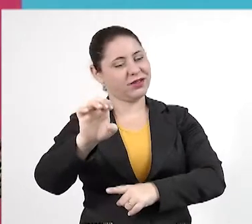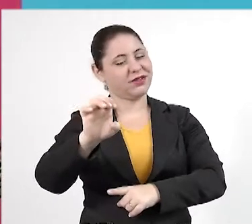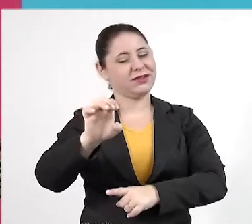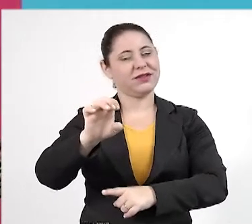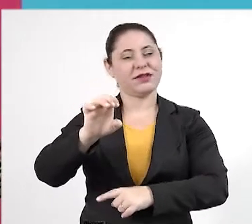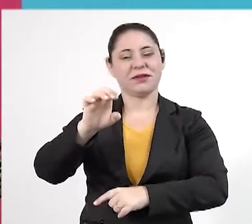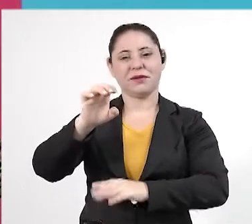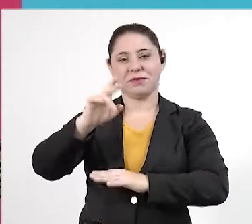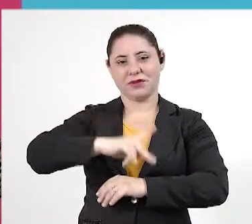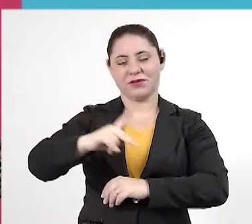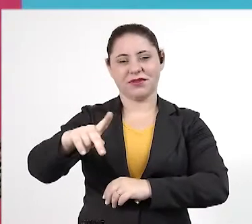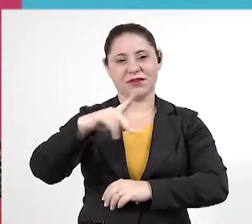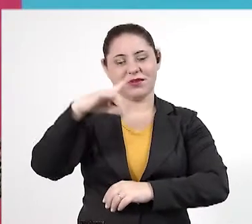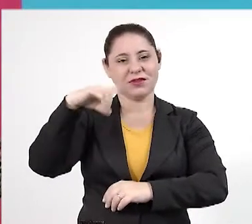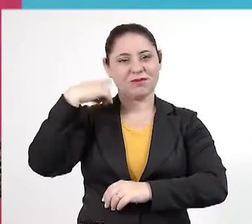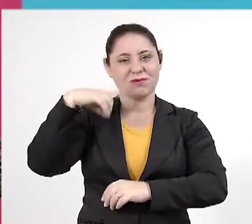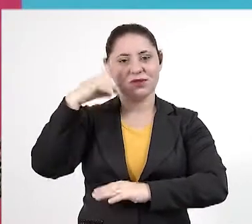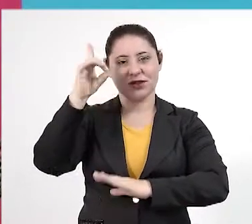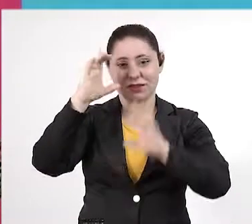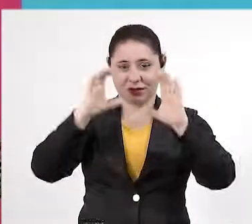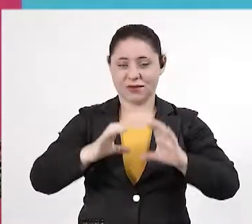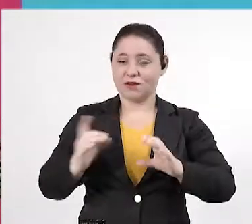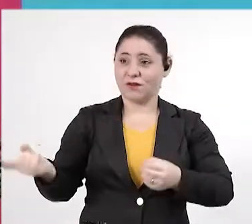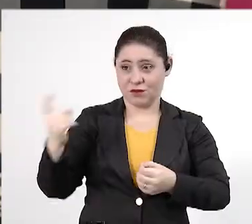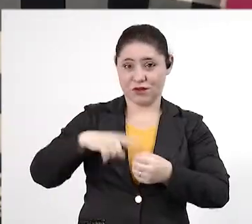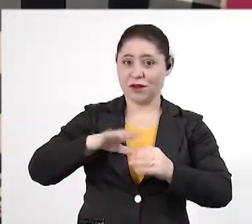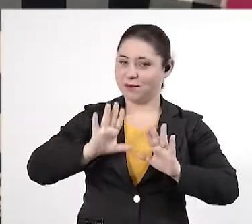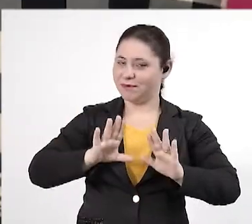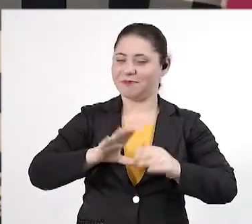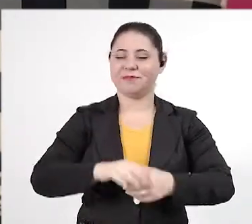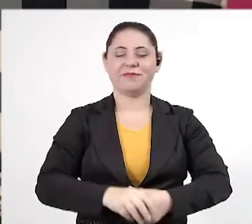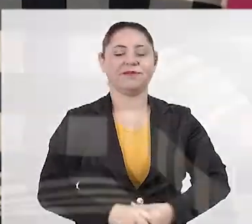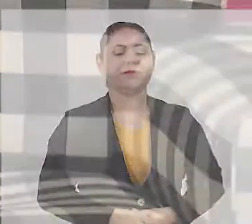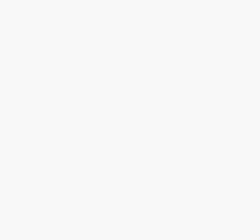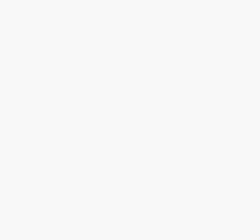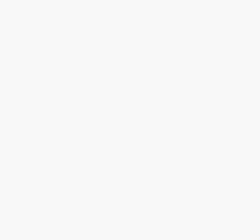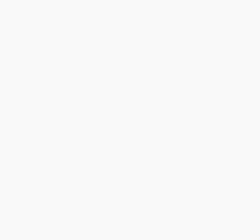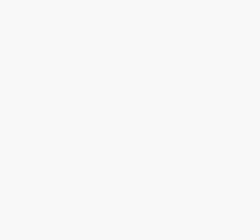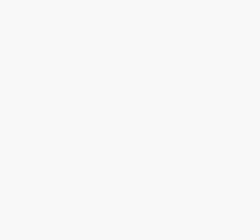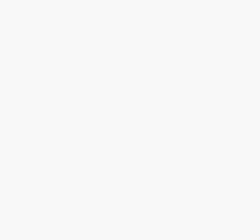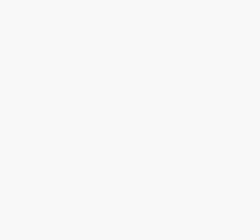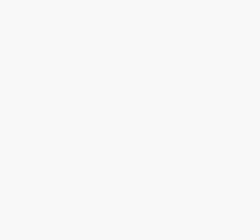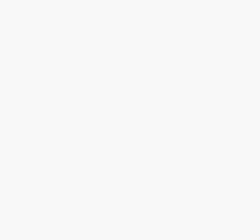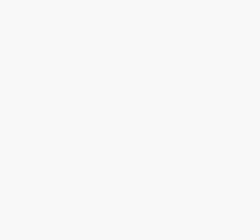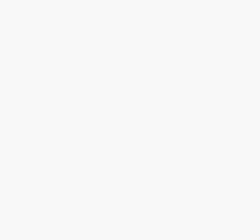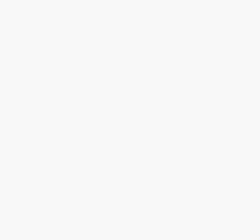em Direito Civil, Lauane Braz Andrekovski Volpe. A gente já volta.